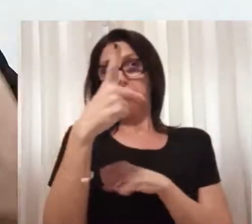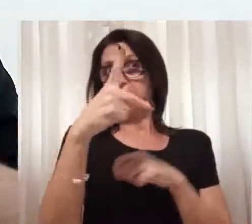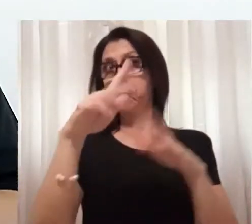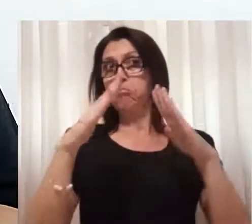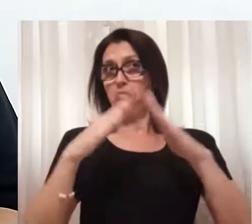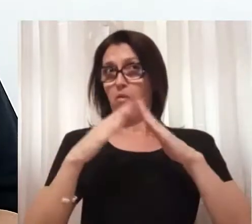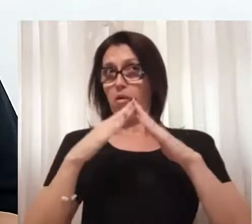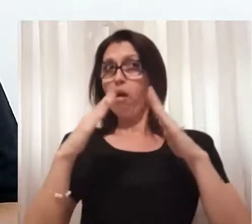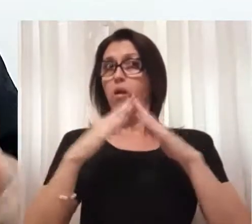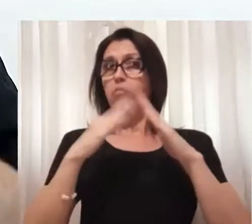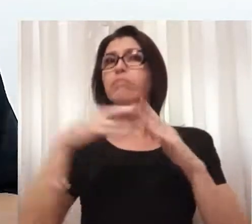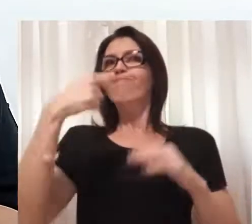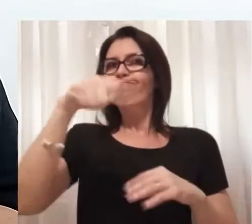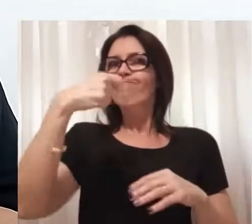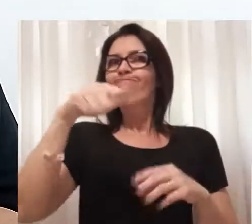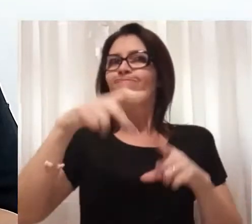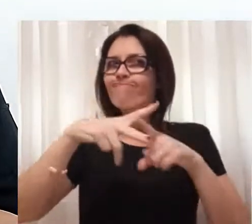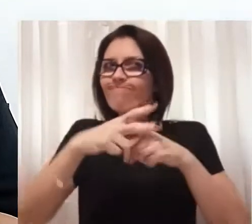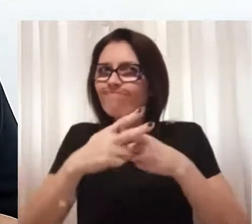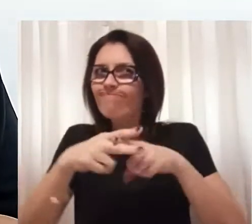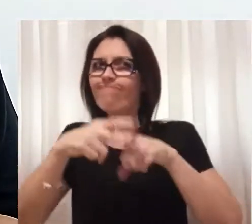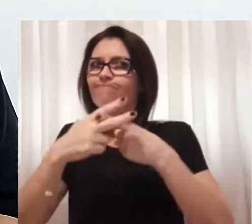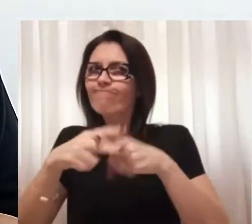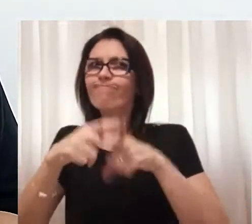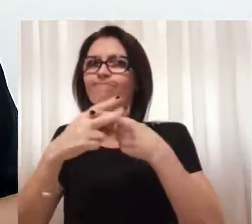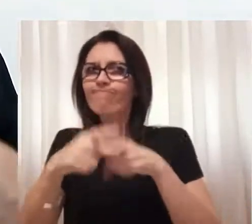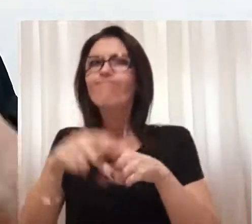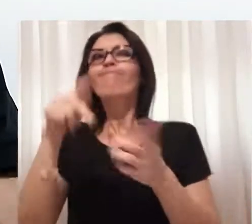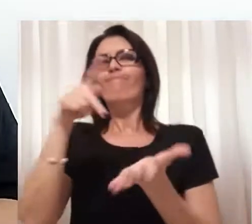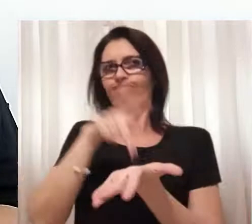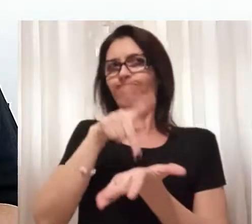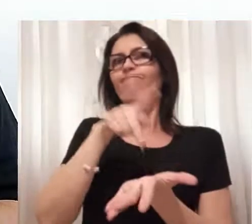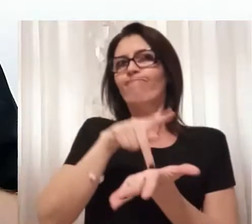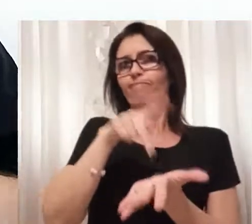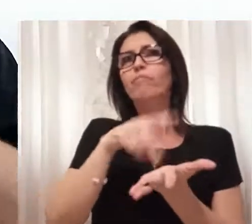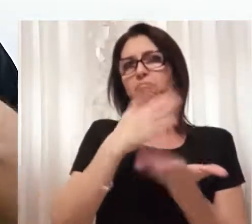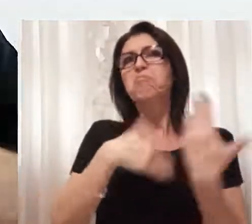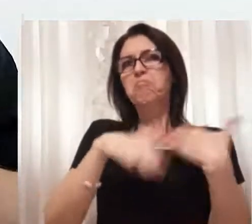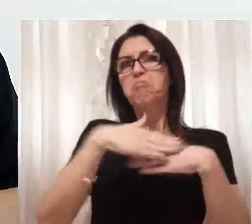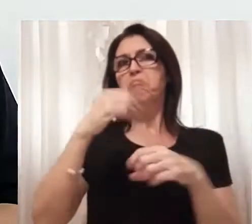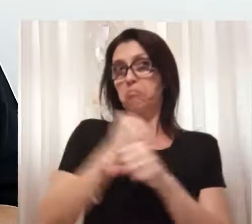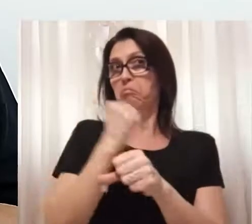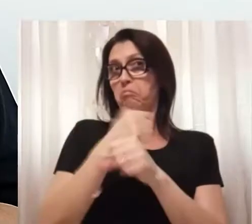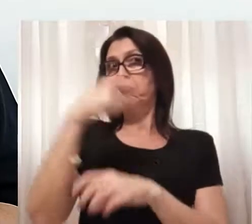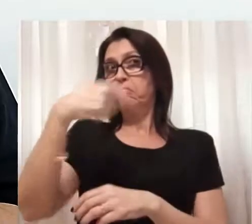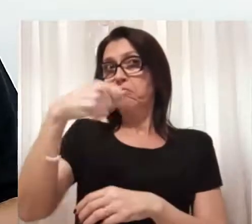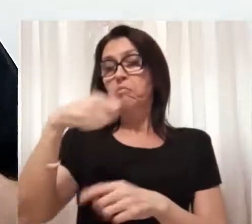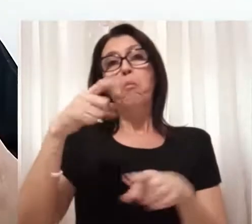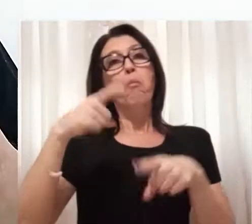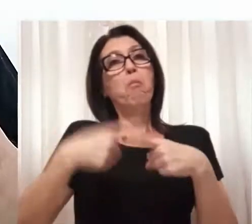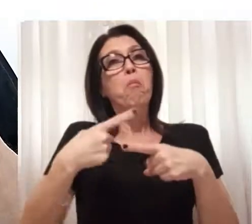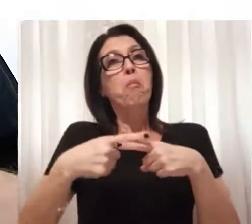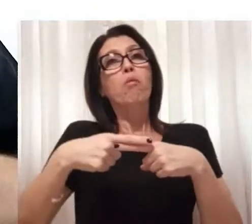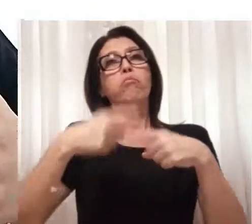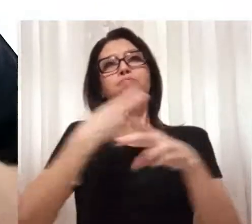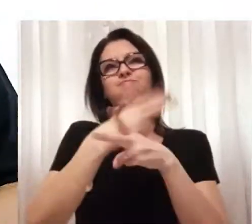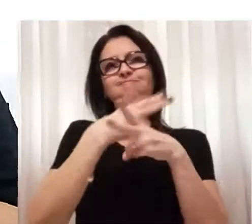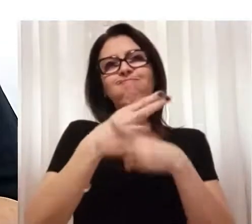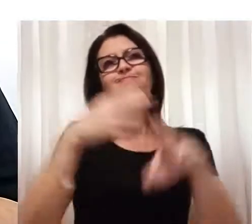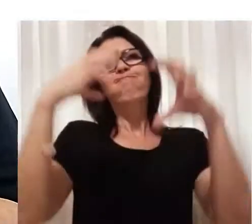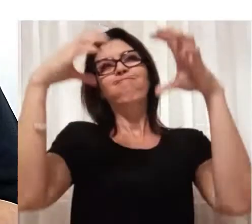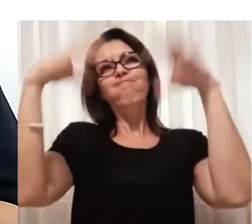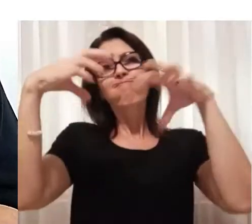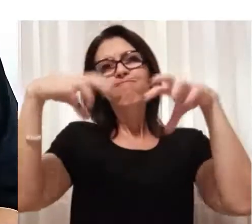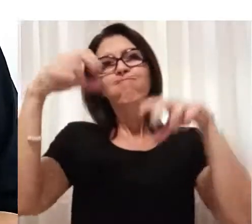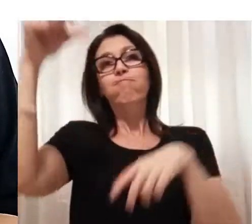casa, de tempos em tempos, precisa de manutenção, não é verdade? Toda construção precisa. A agressão do tempo faz com que